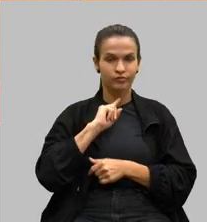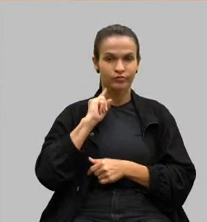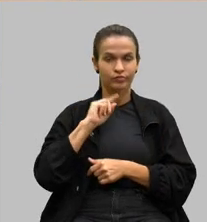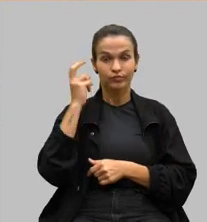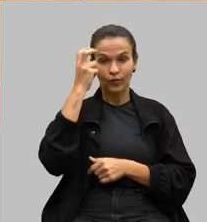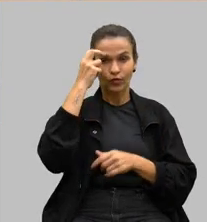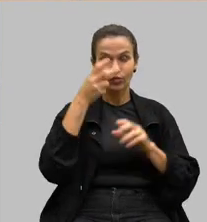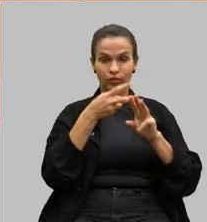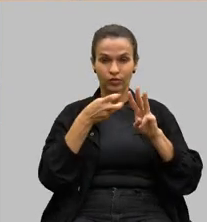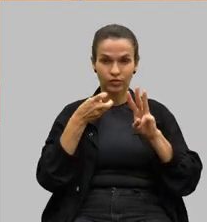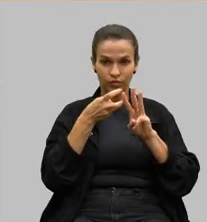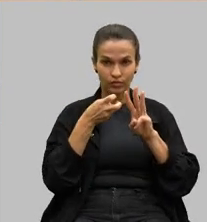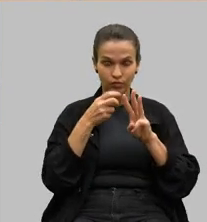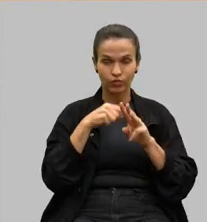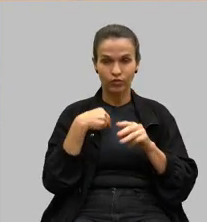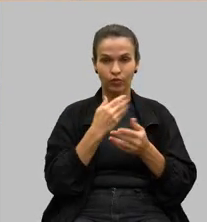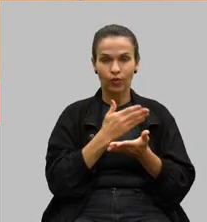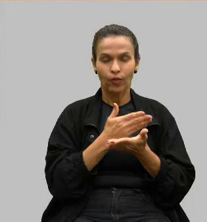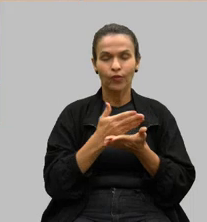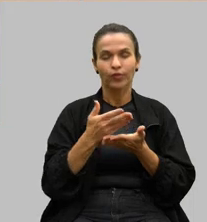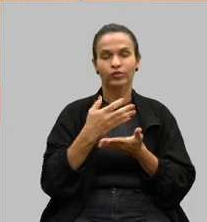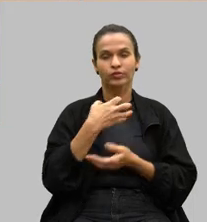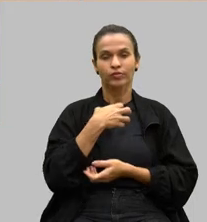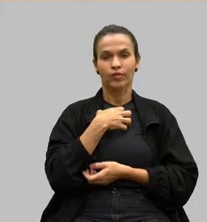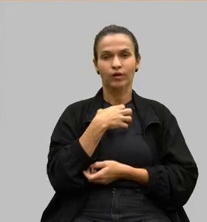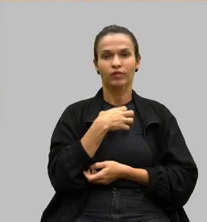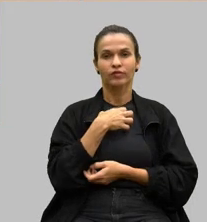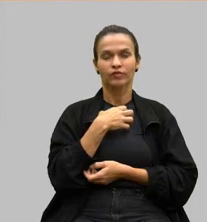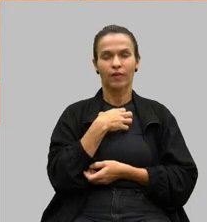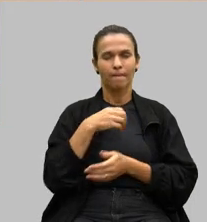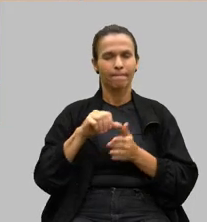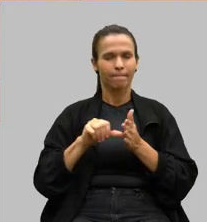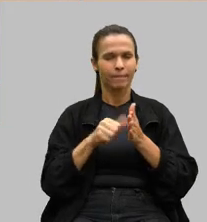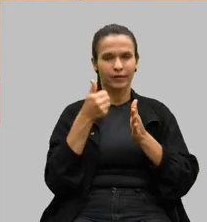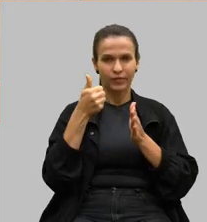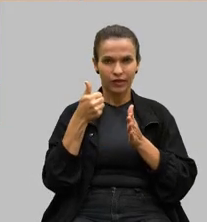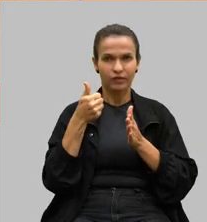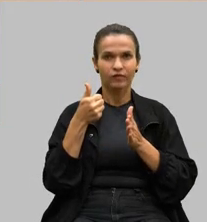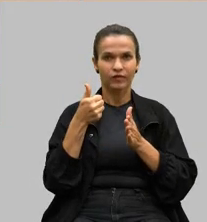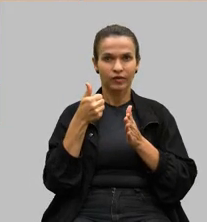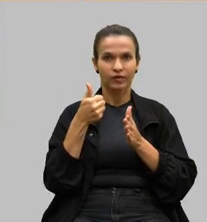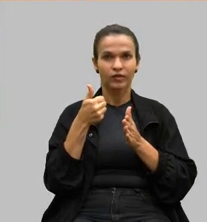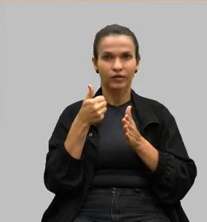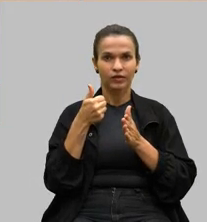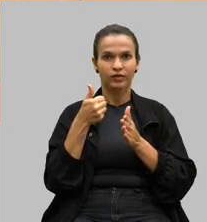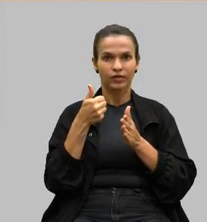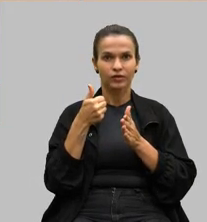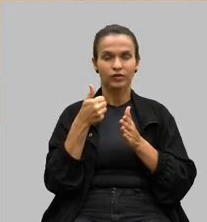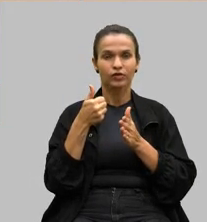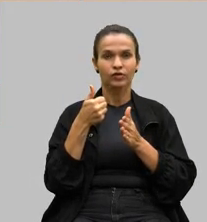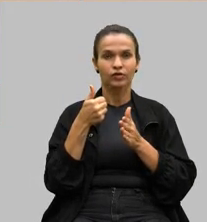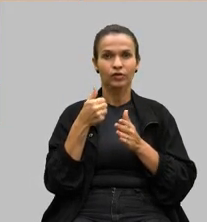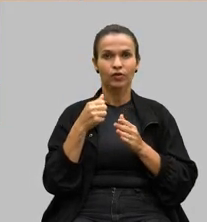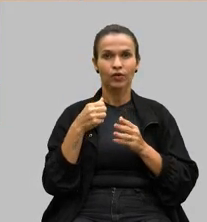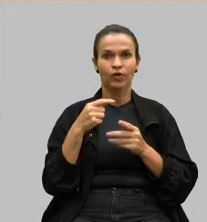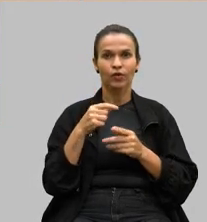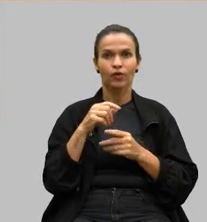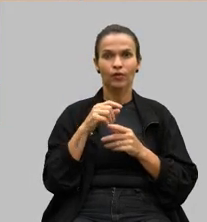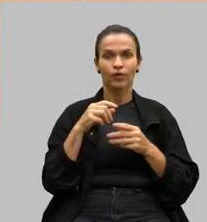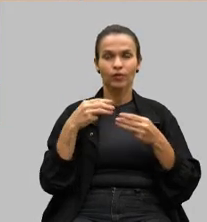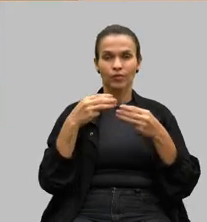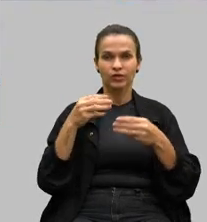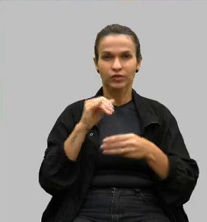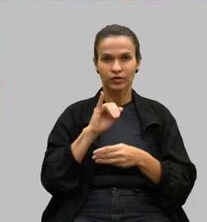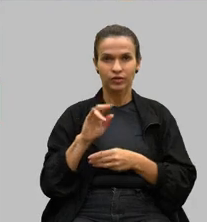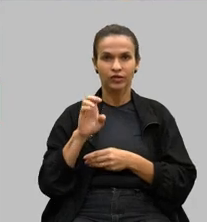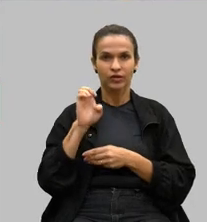indígenas nós começamos de uma forma a primeira vez eh que o ministério o o iefa assume as